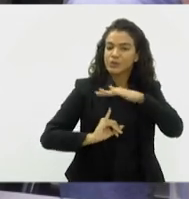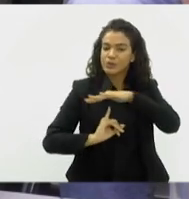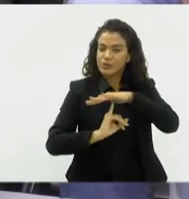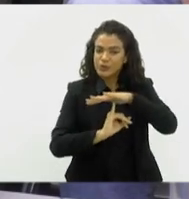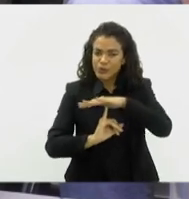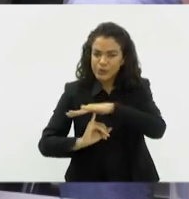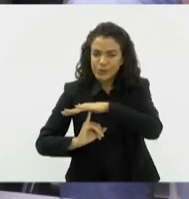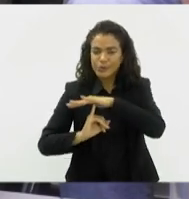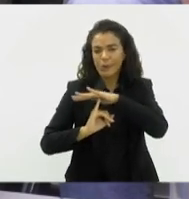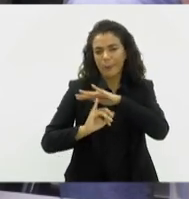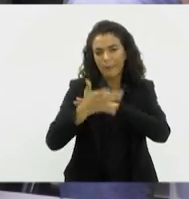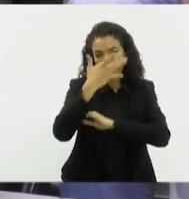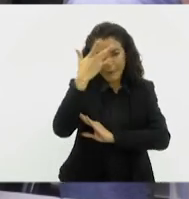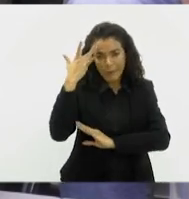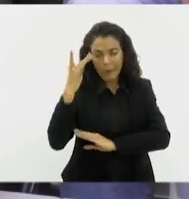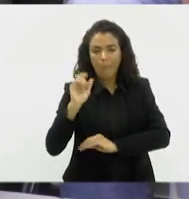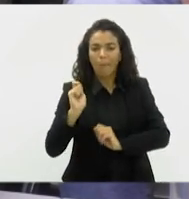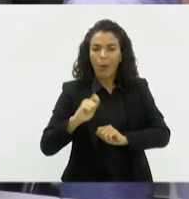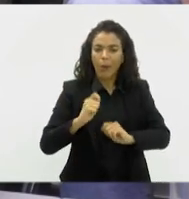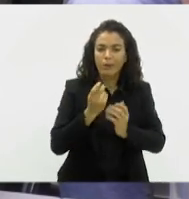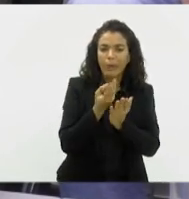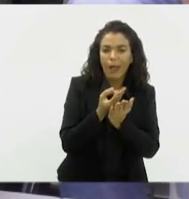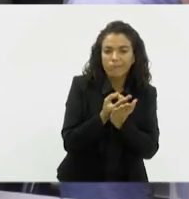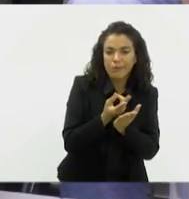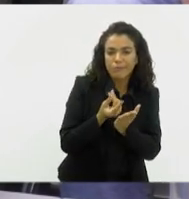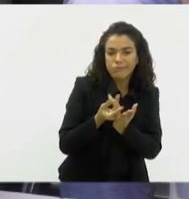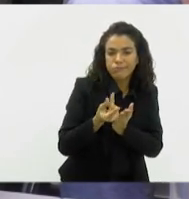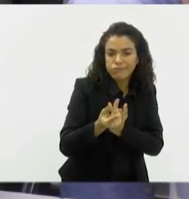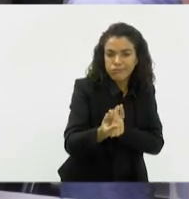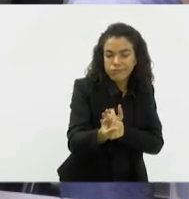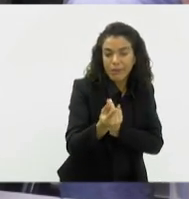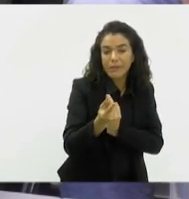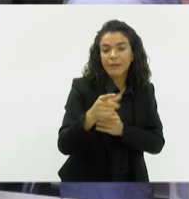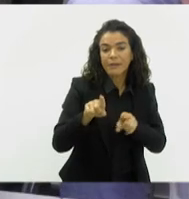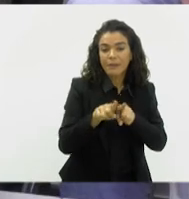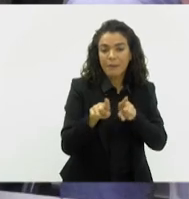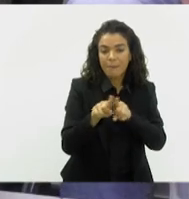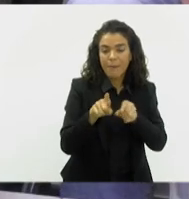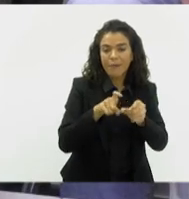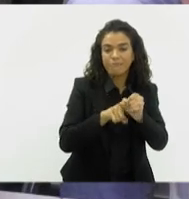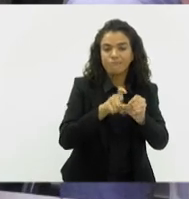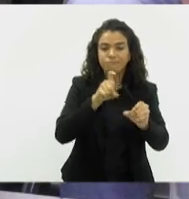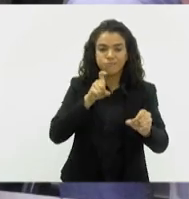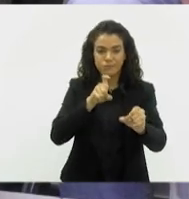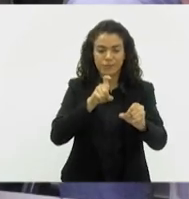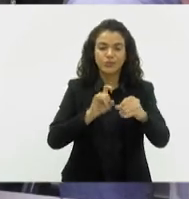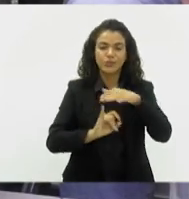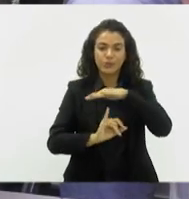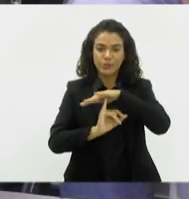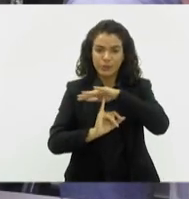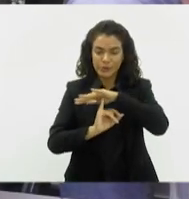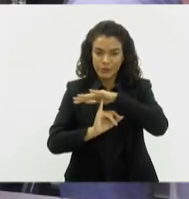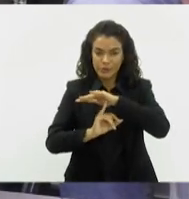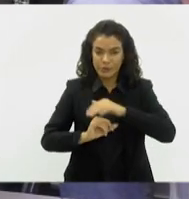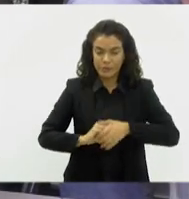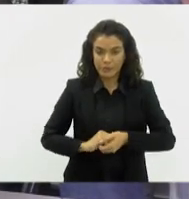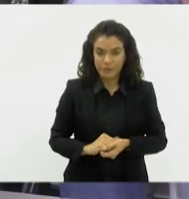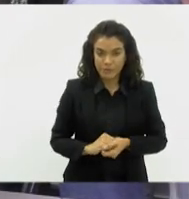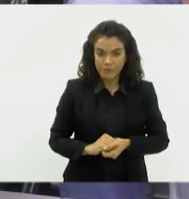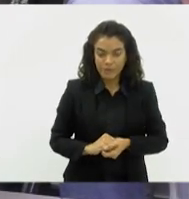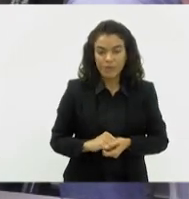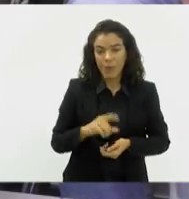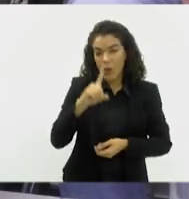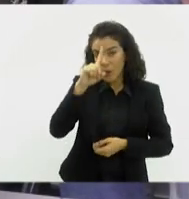podem estar internadas a longo tempo, inclusive no processo de desinstitucionalização, e